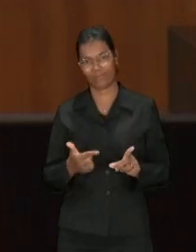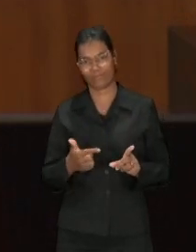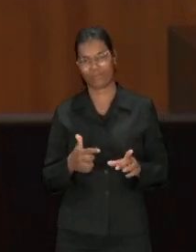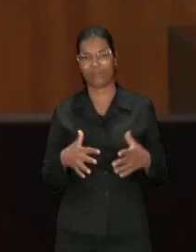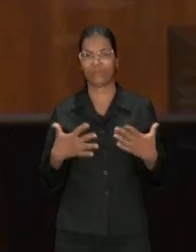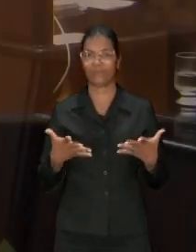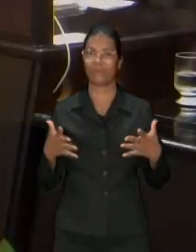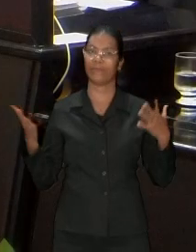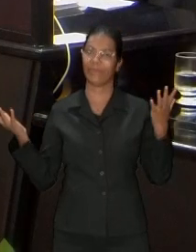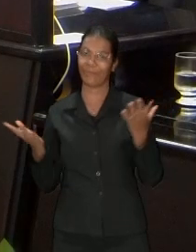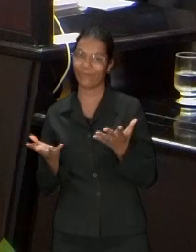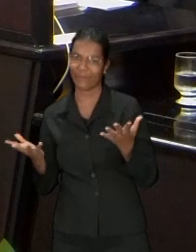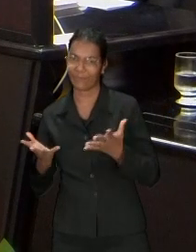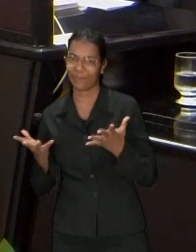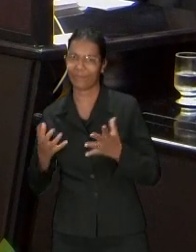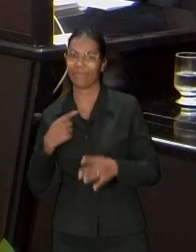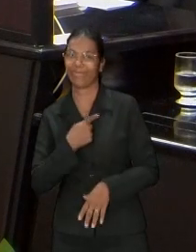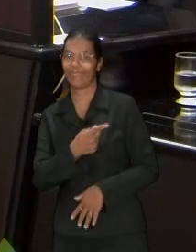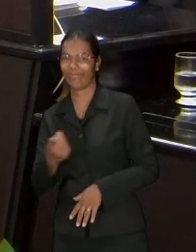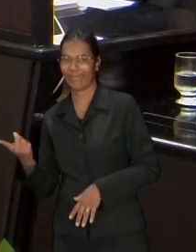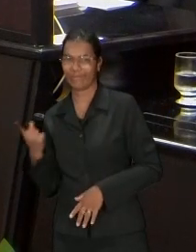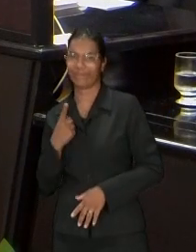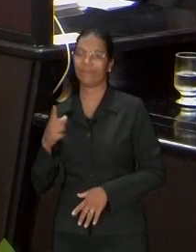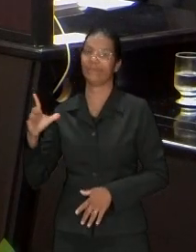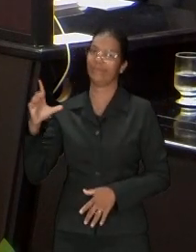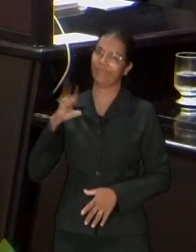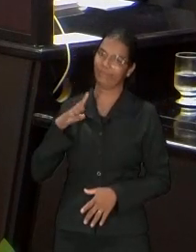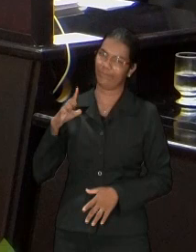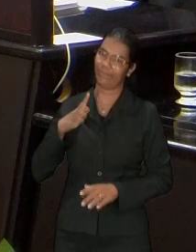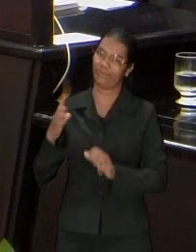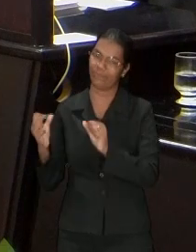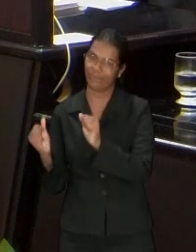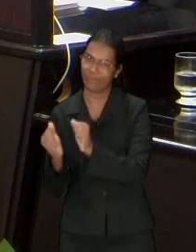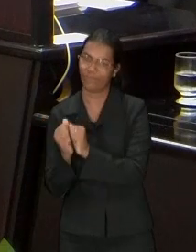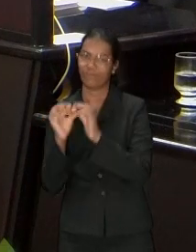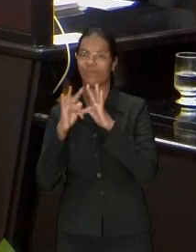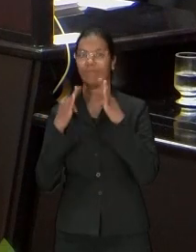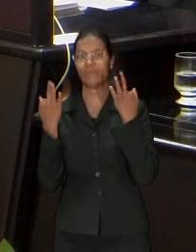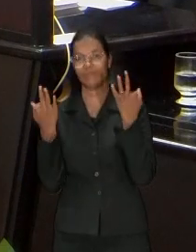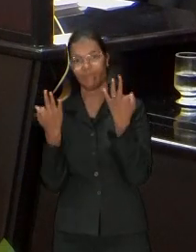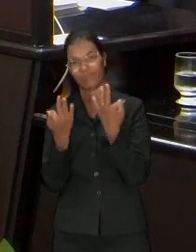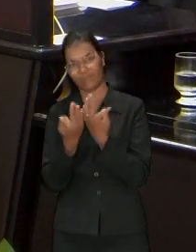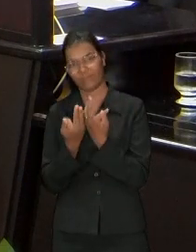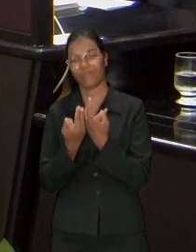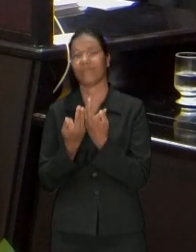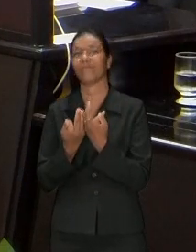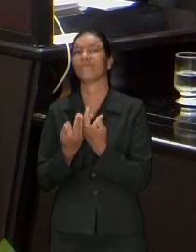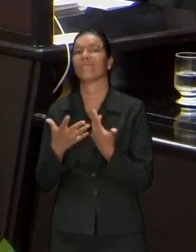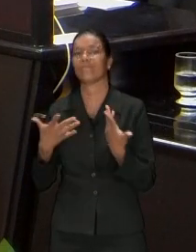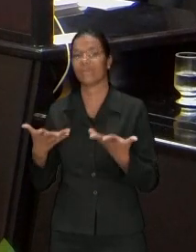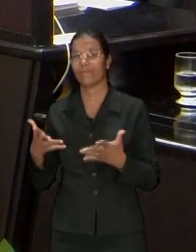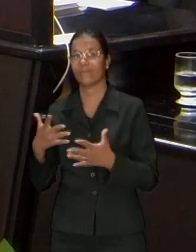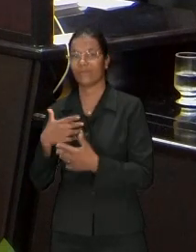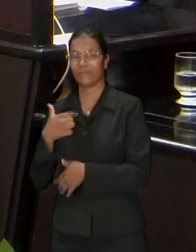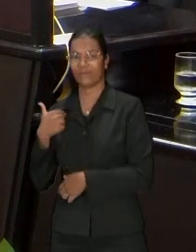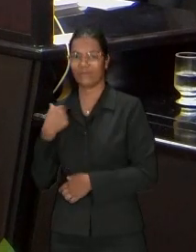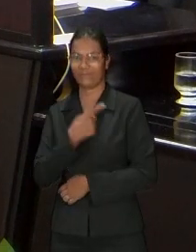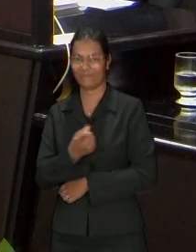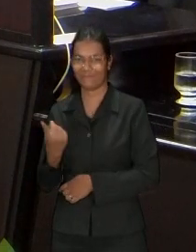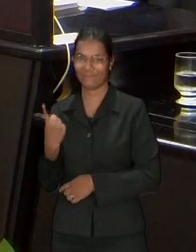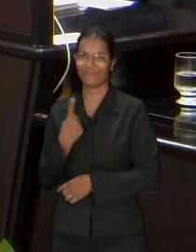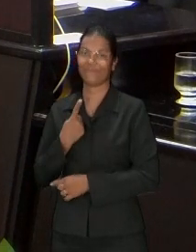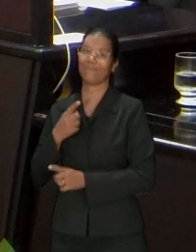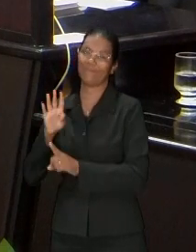com nossos familiares, participando com amigos, recebendo uma homenagem pelo trabalho que nós prestamos. E